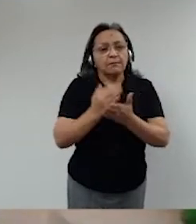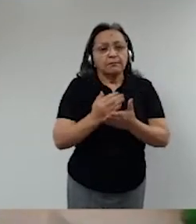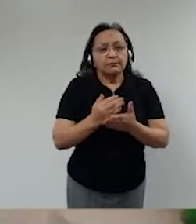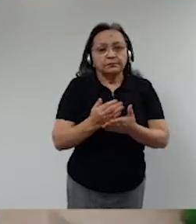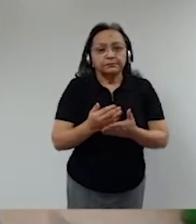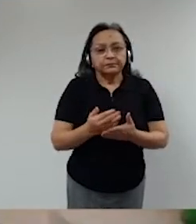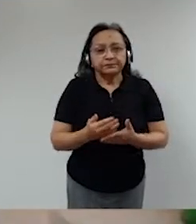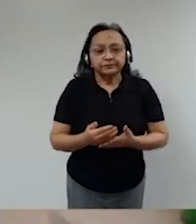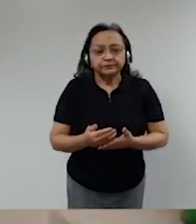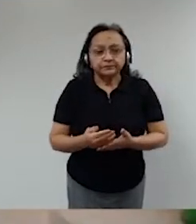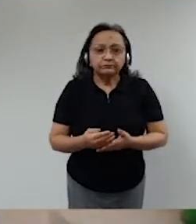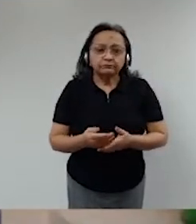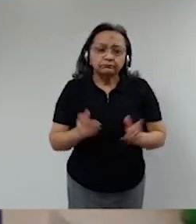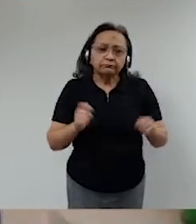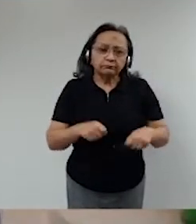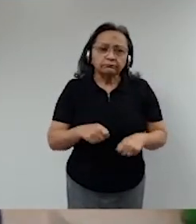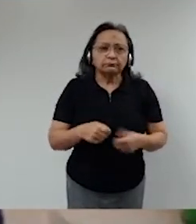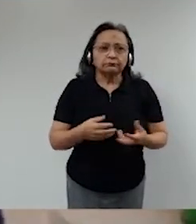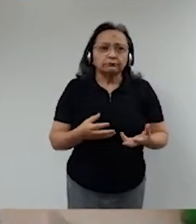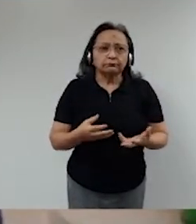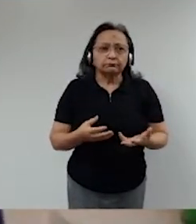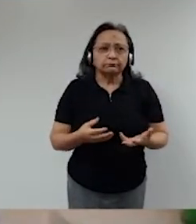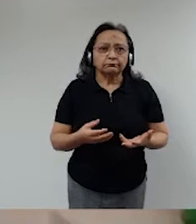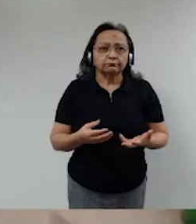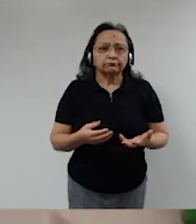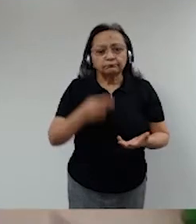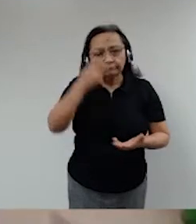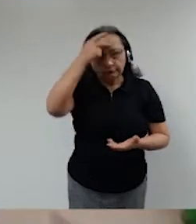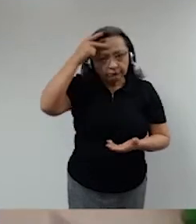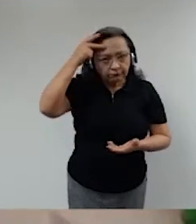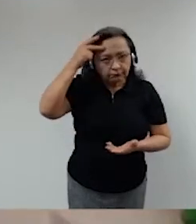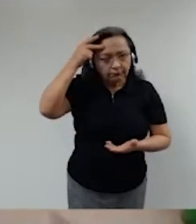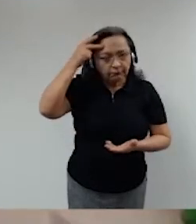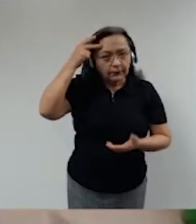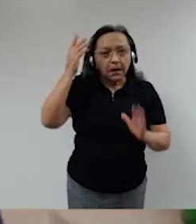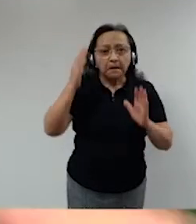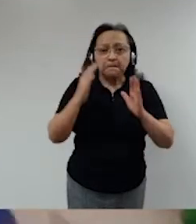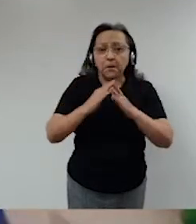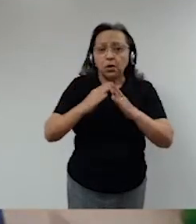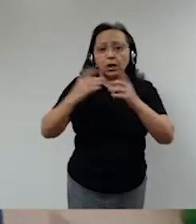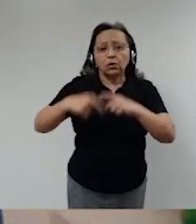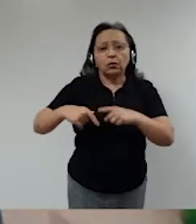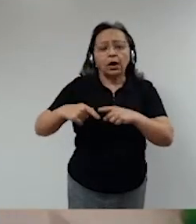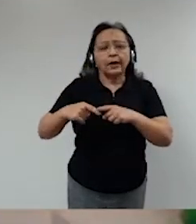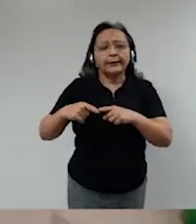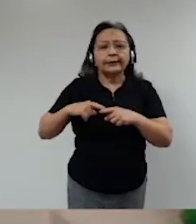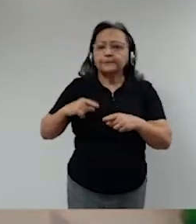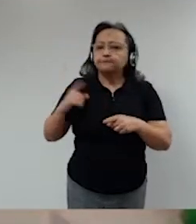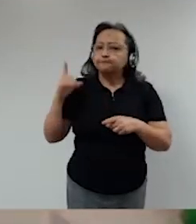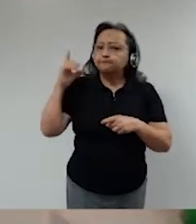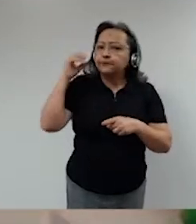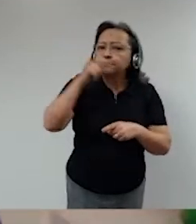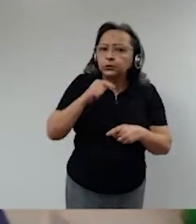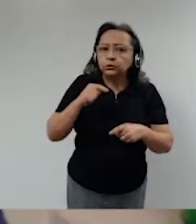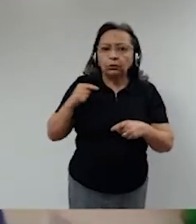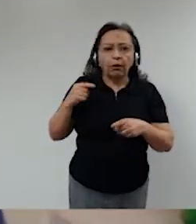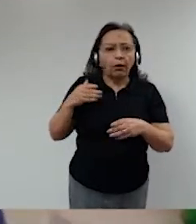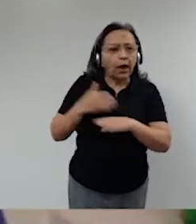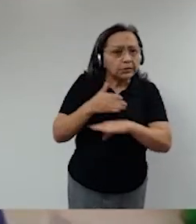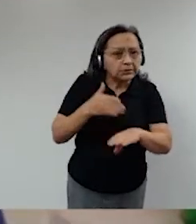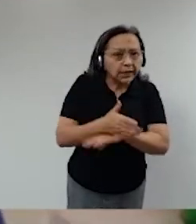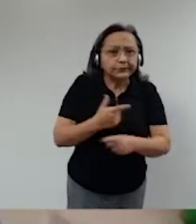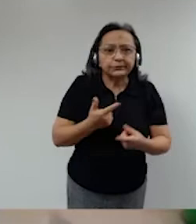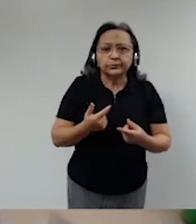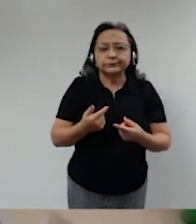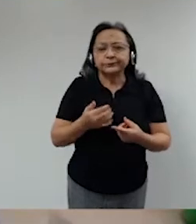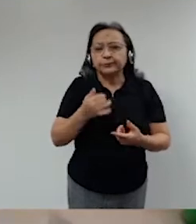podendo pessoas, né, pacientes que moram em lugares de difícil acesso, lugares remotos,